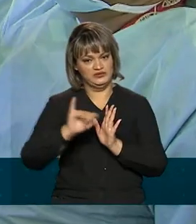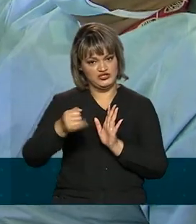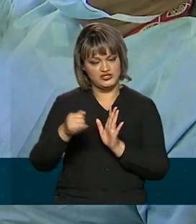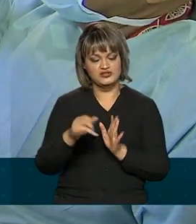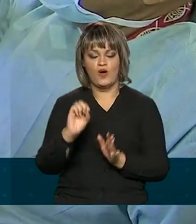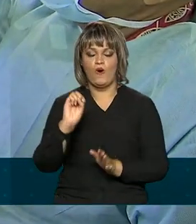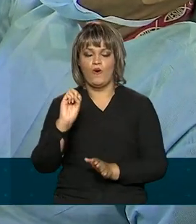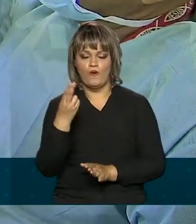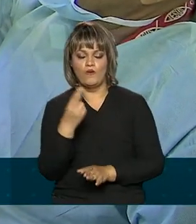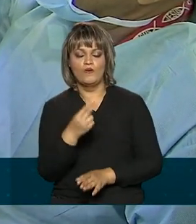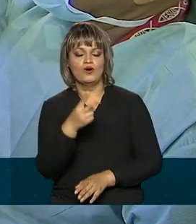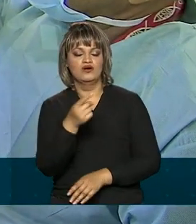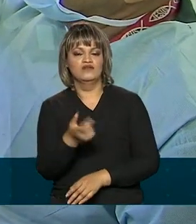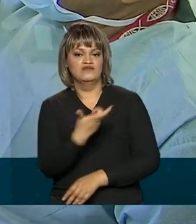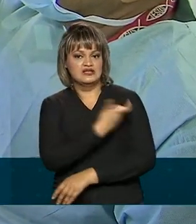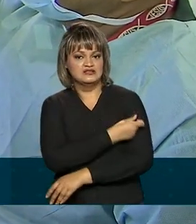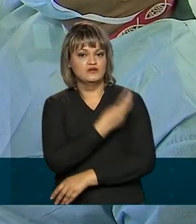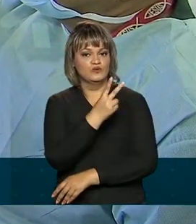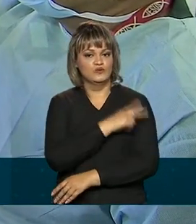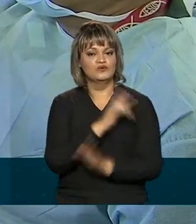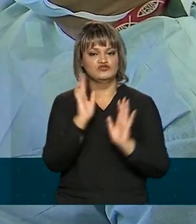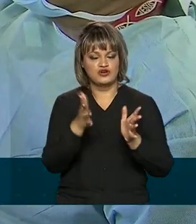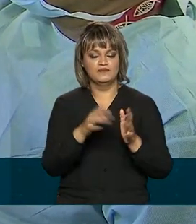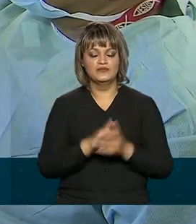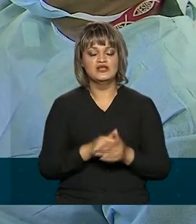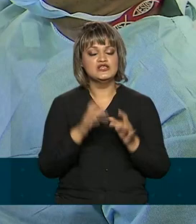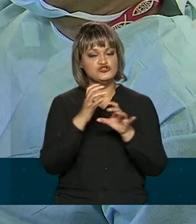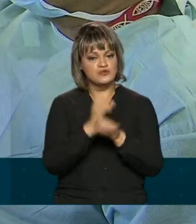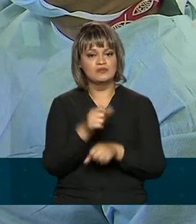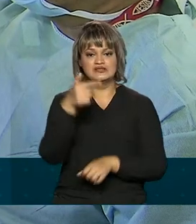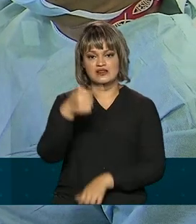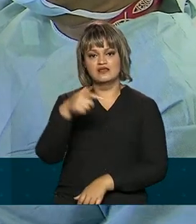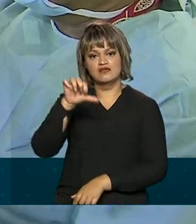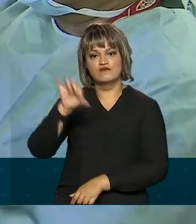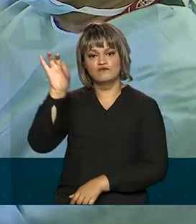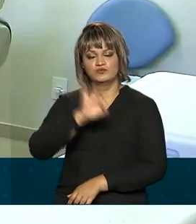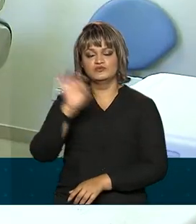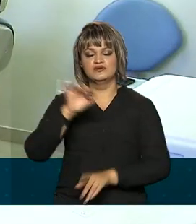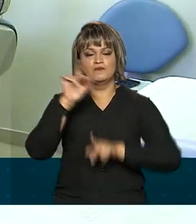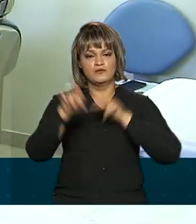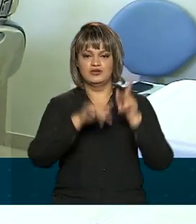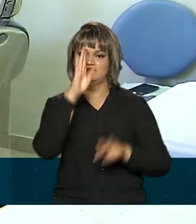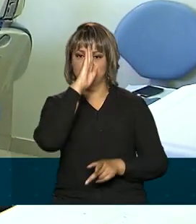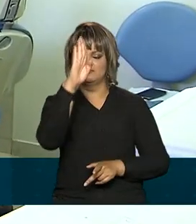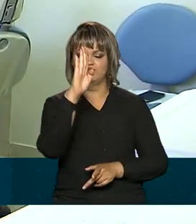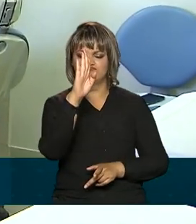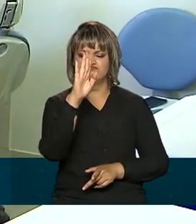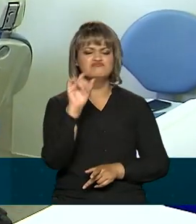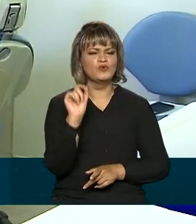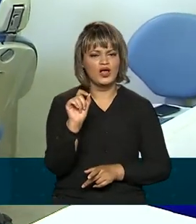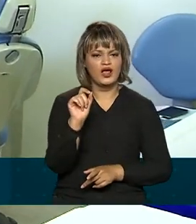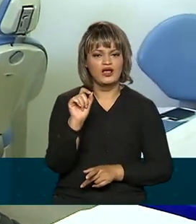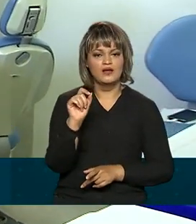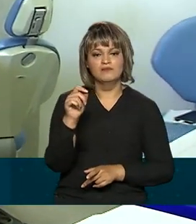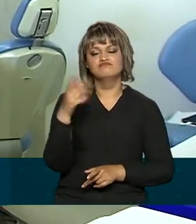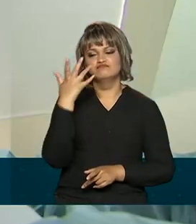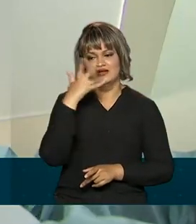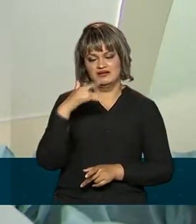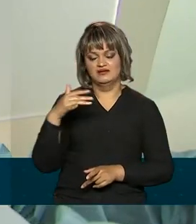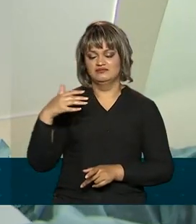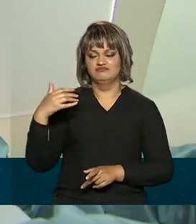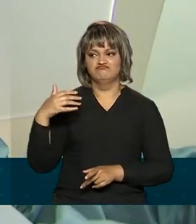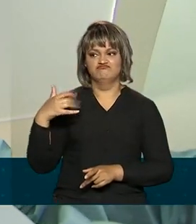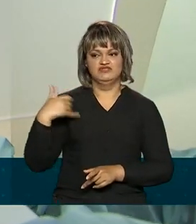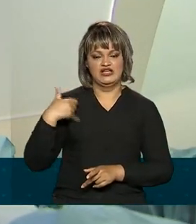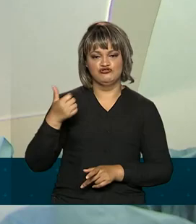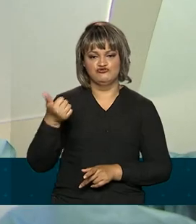com a segunda dose dos demais imunizantes, o que corresponde a 79% do público-alvo, ou seja, brasileiros com 12 anos ou